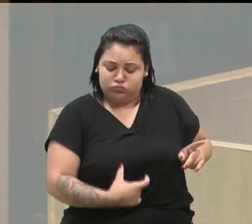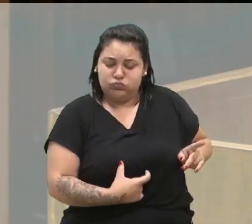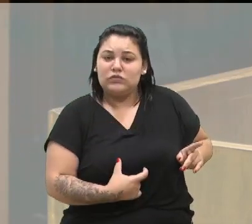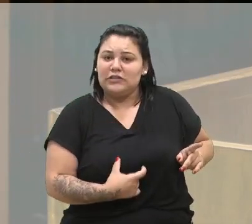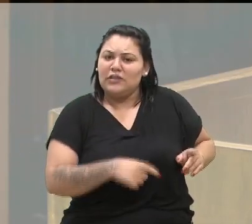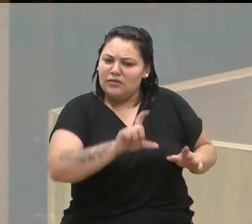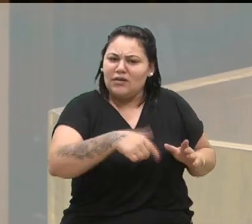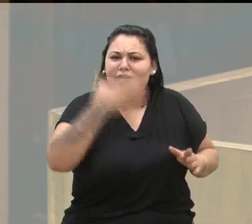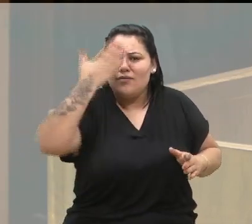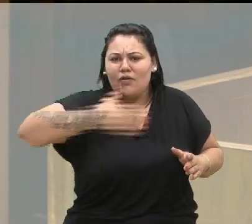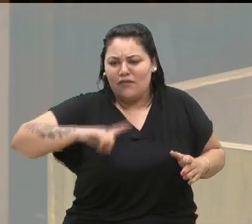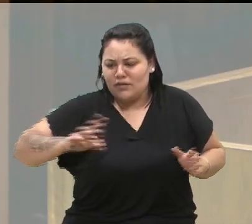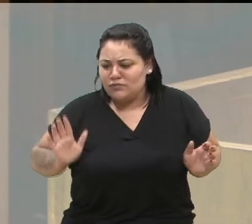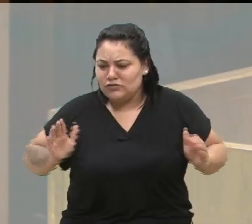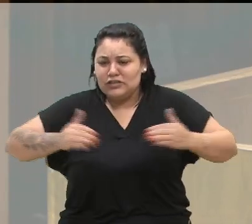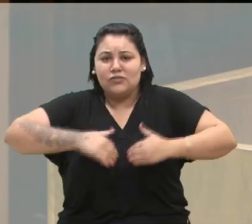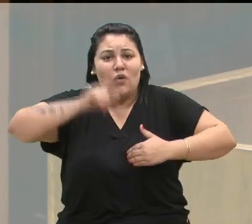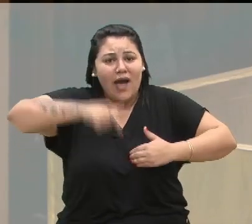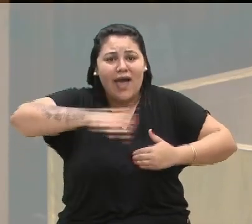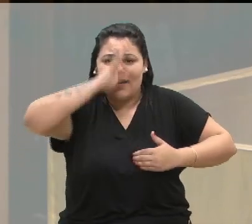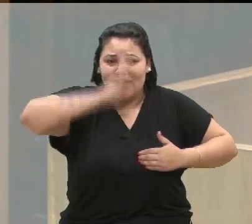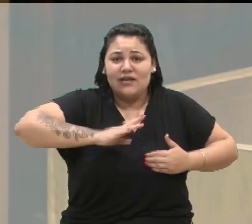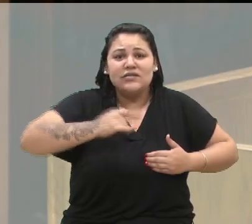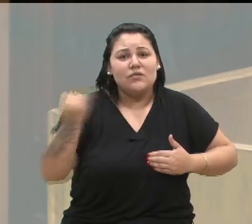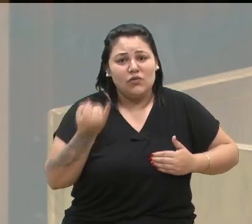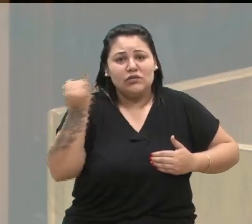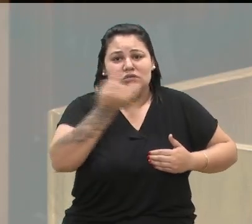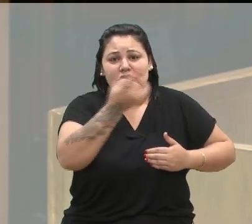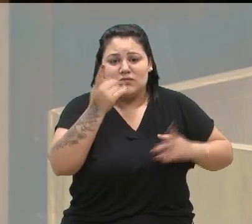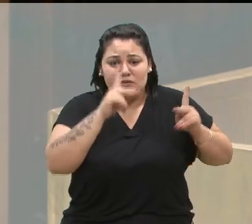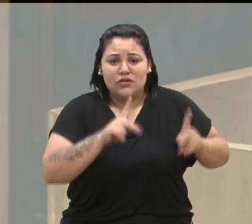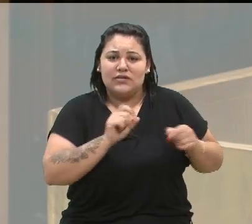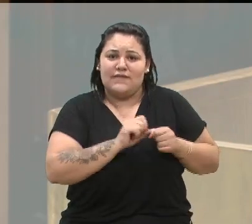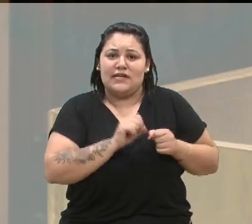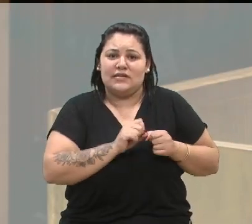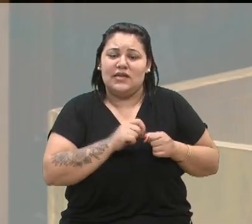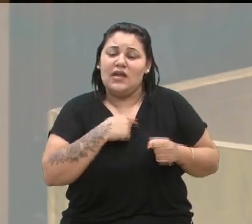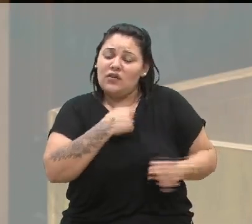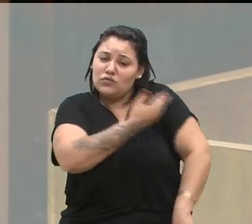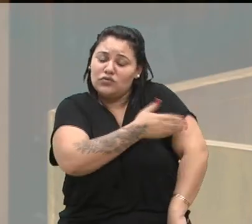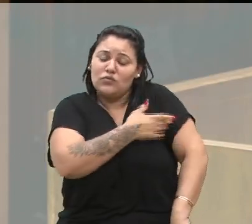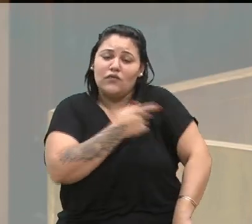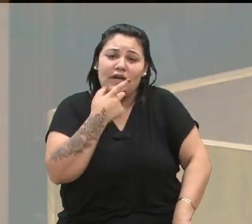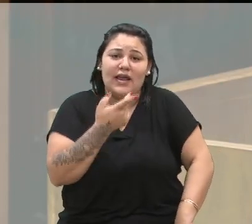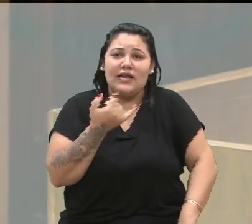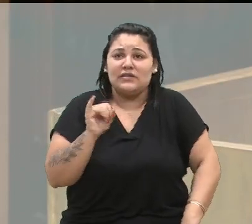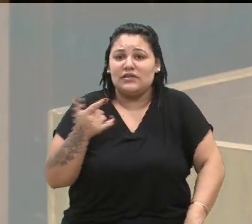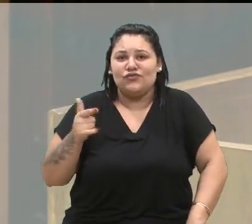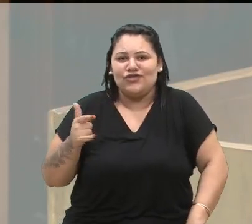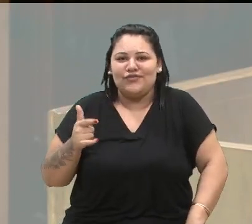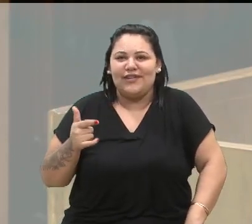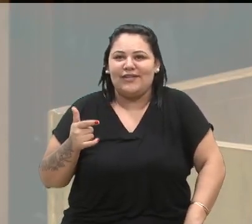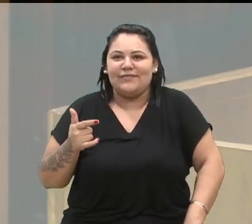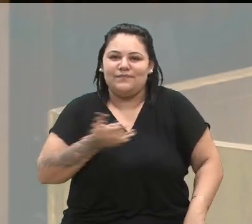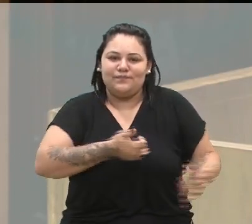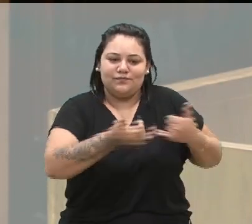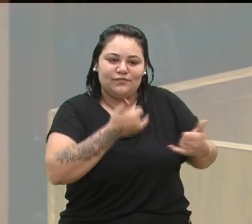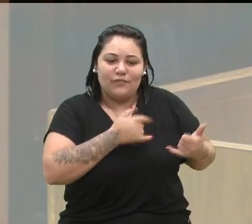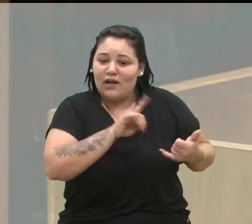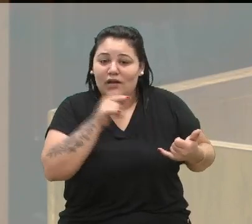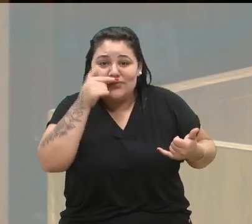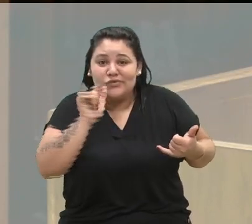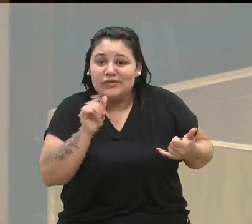muito importante que as pessoas façam a carteirinha, né? Eu costumo dizer que se nós não tivermos dados, a gente não consegue